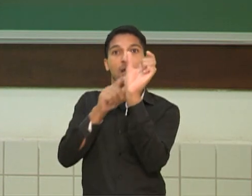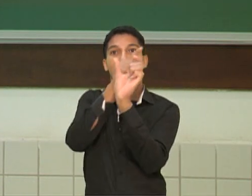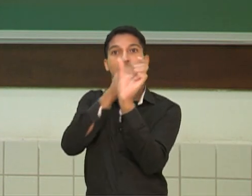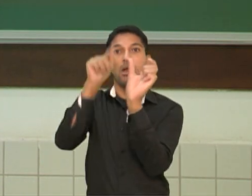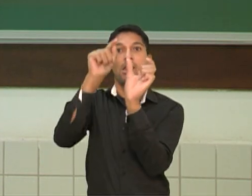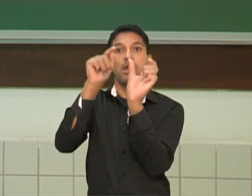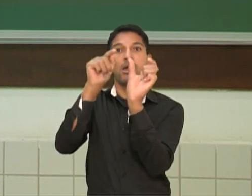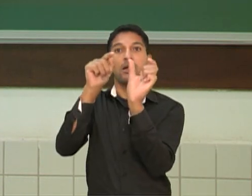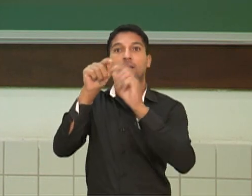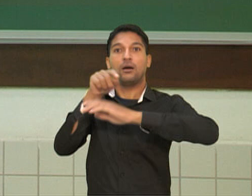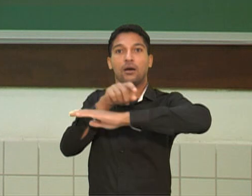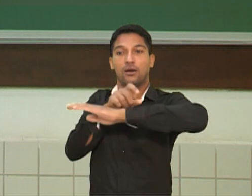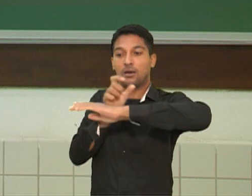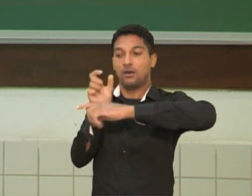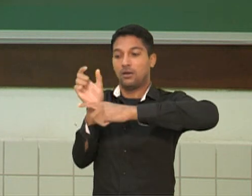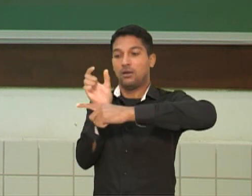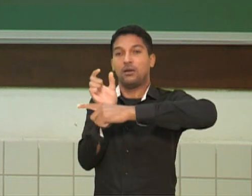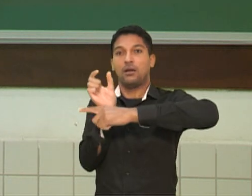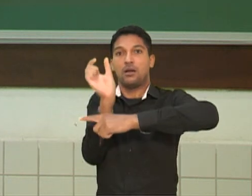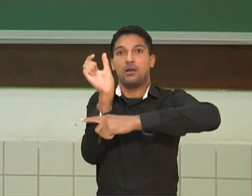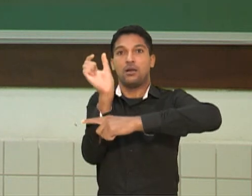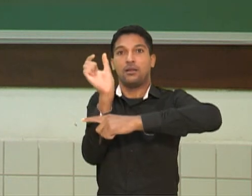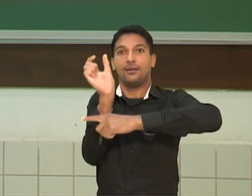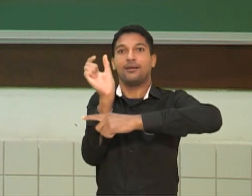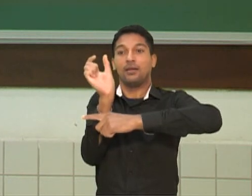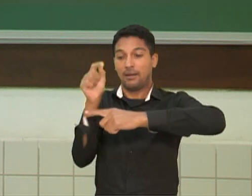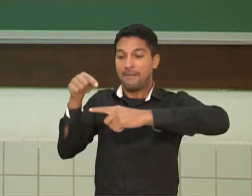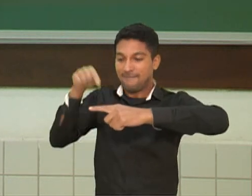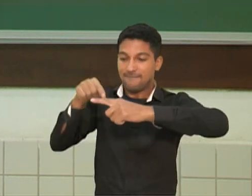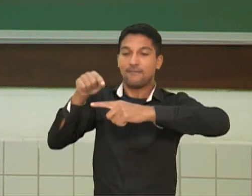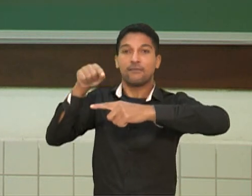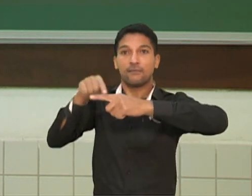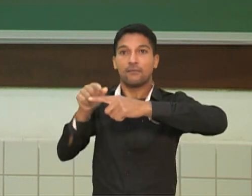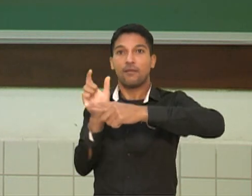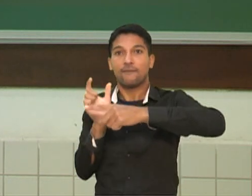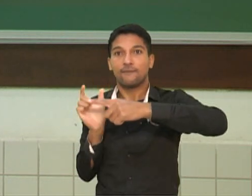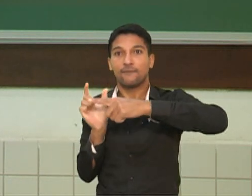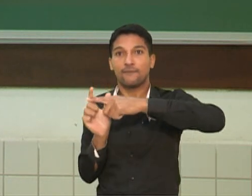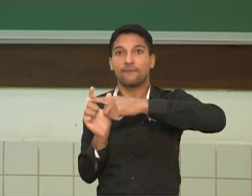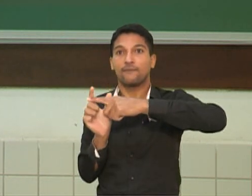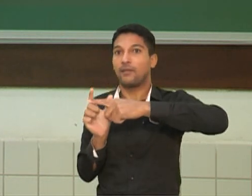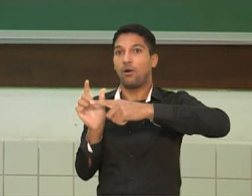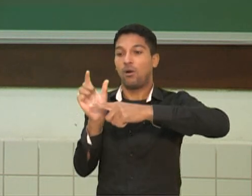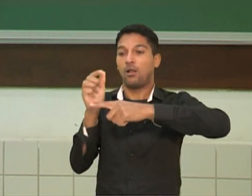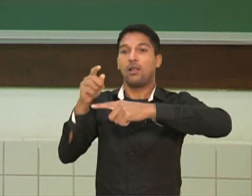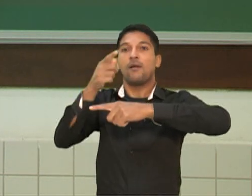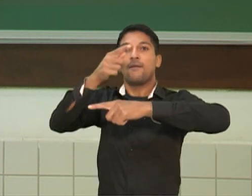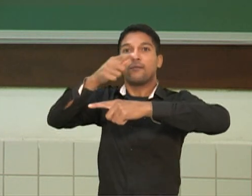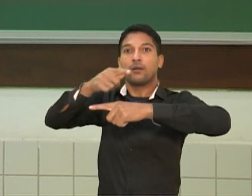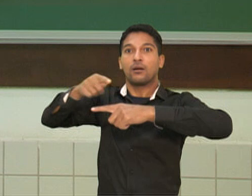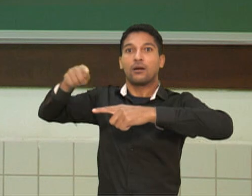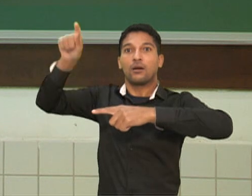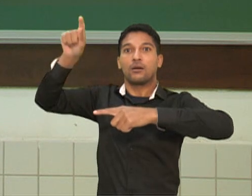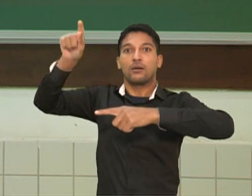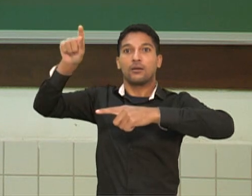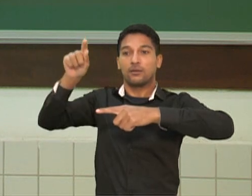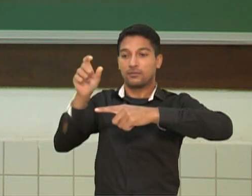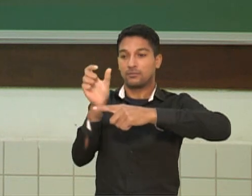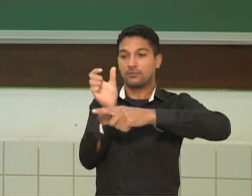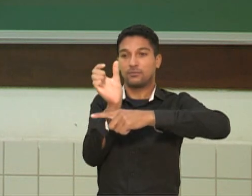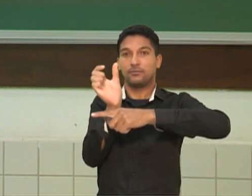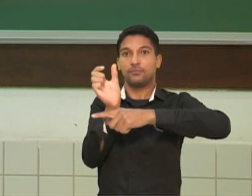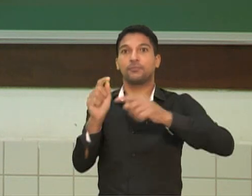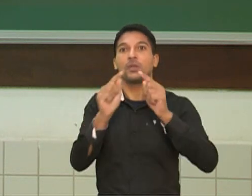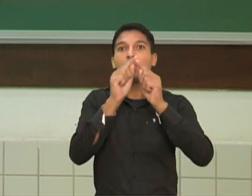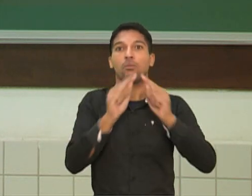possa ajudar, tenha ajudado vocês aí para que vocês resolvam as questões que são colocadas para você no seu mural, no Google Class. Não deixa de